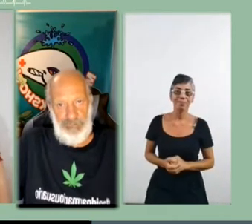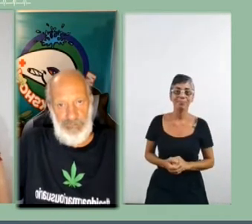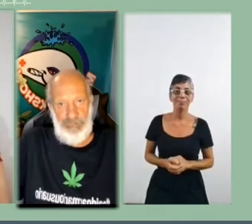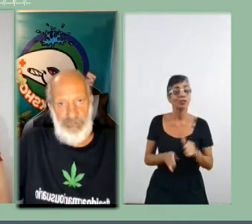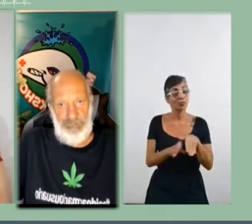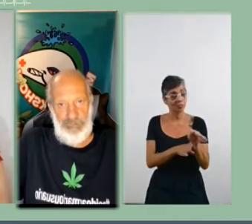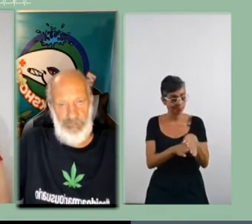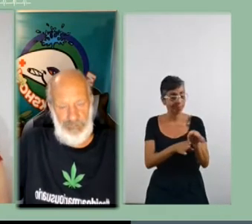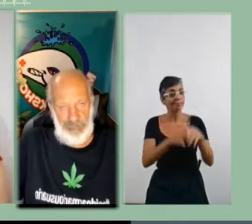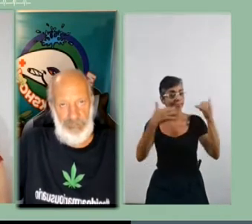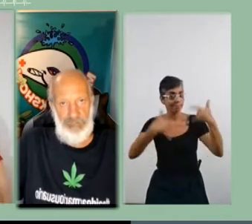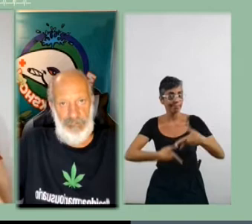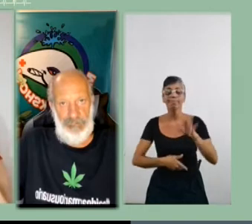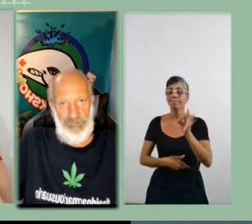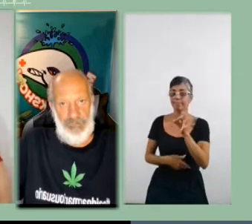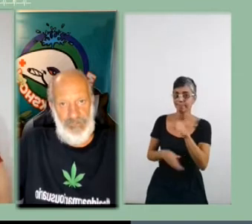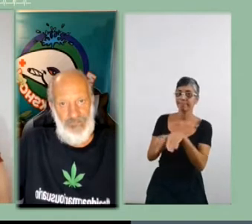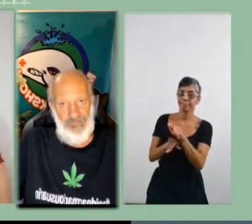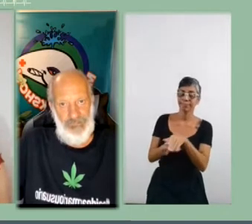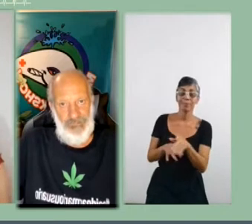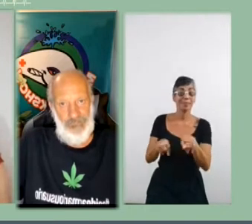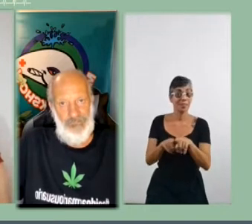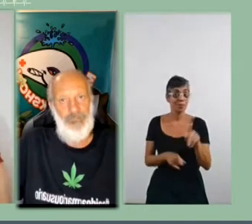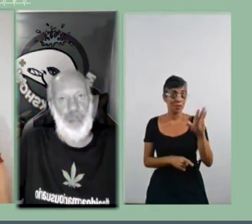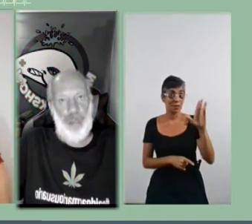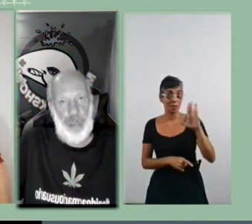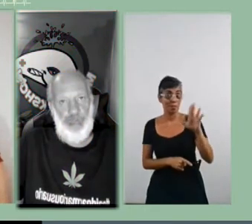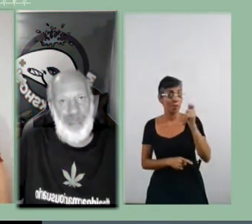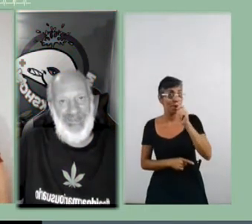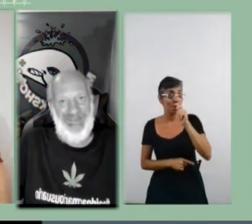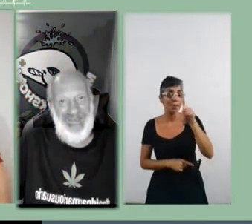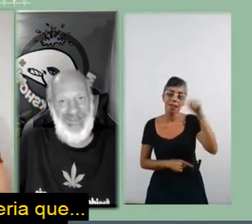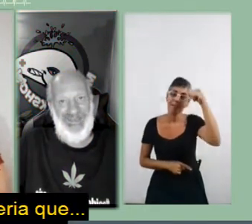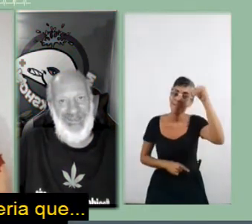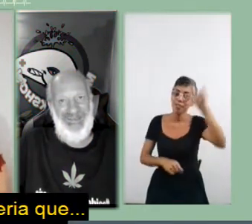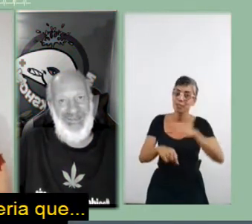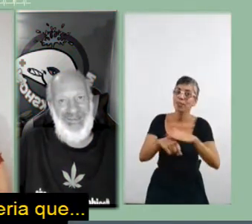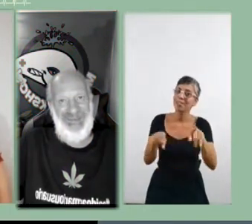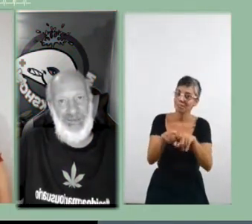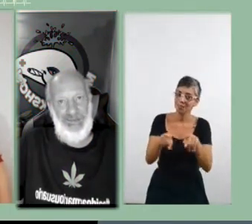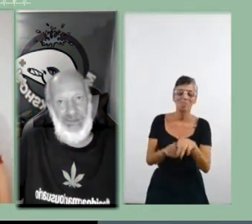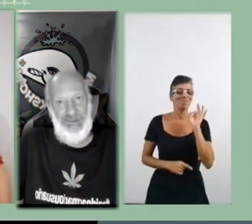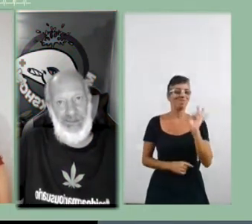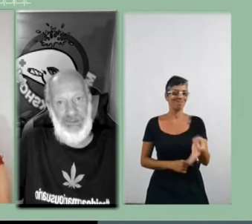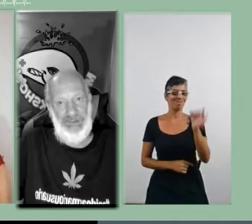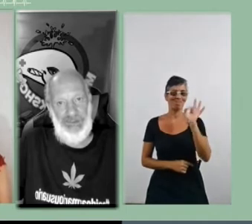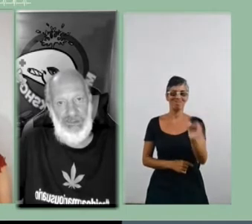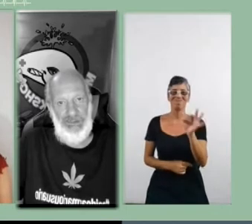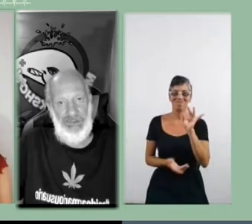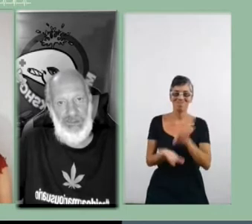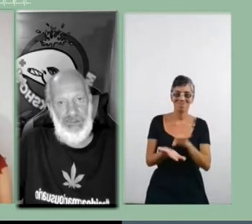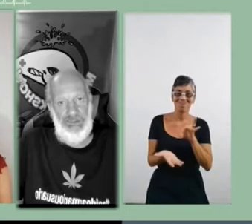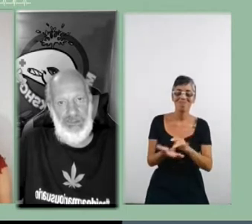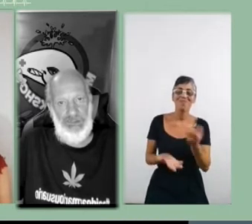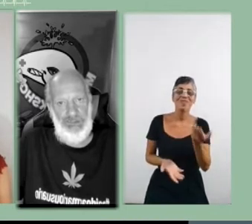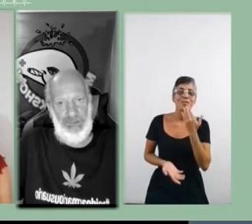orientação. E maconha é prevenção, né? total. Eu queria. Aqui a Total. Fran tá pedindo, eu